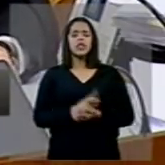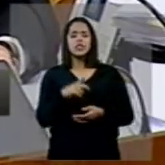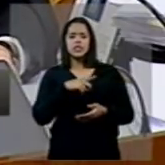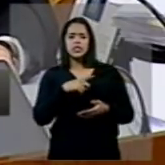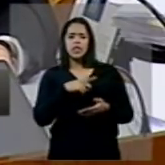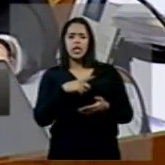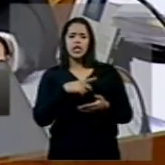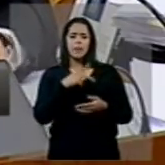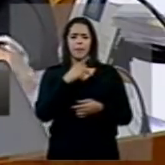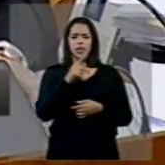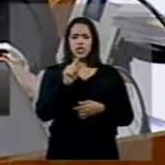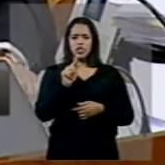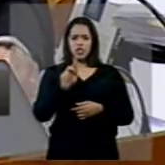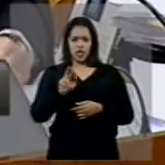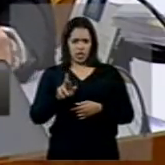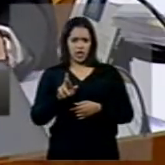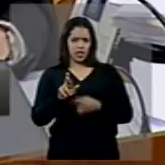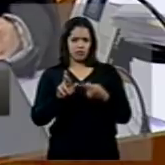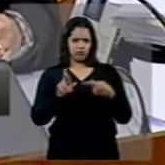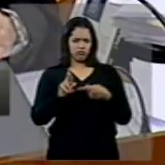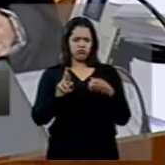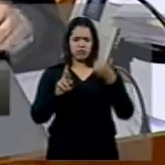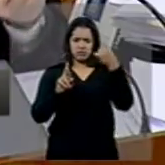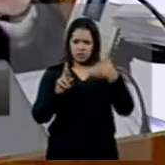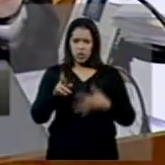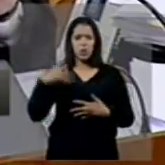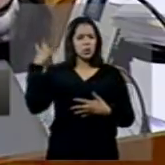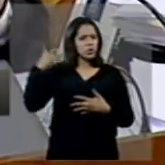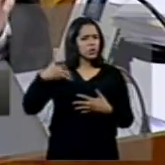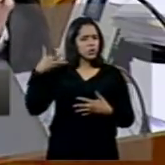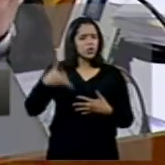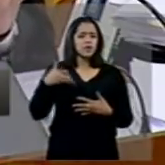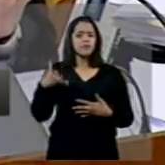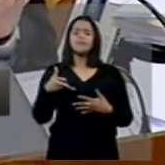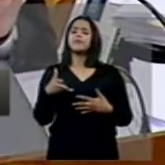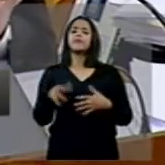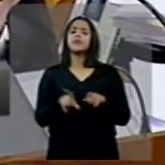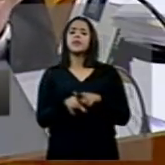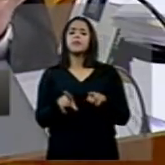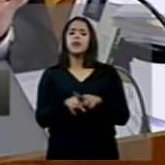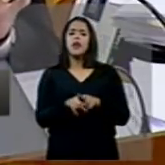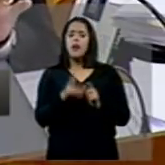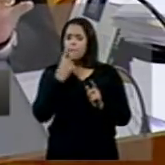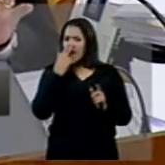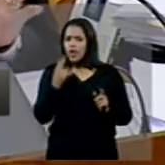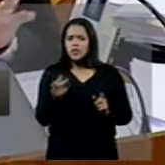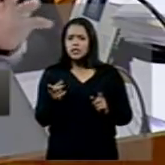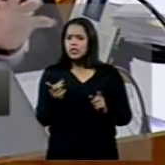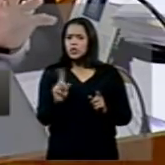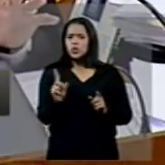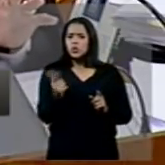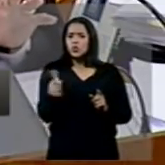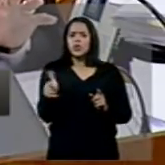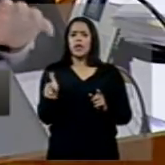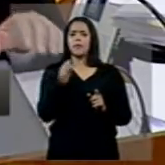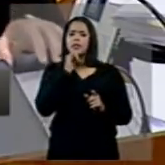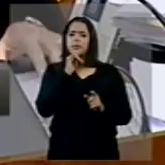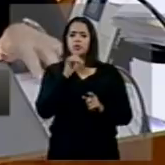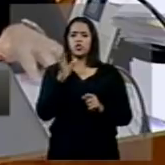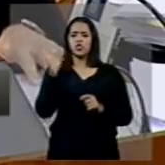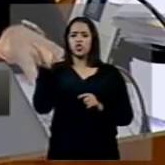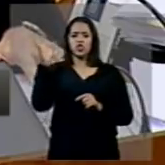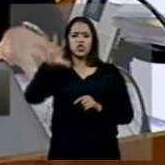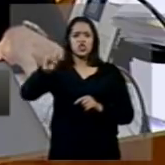da Procuradoria Geral da República, aqui me parece que não há uma impugnação do